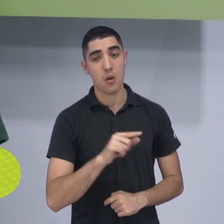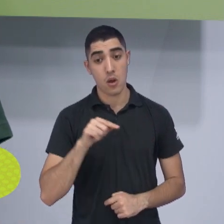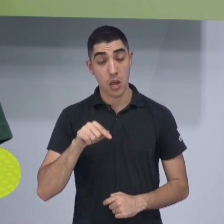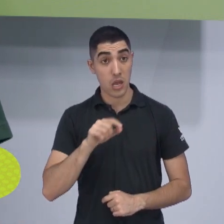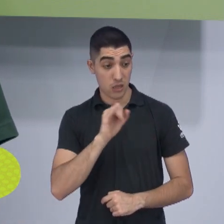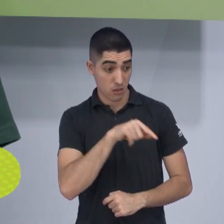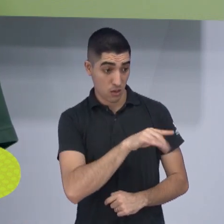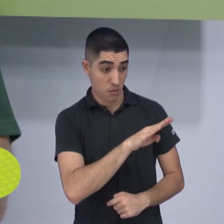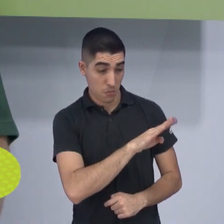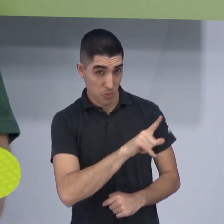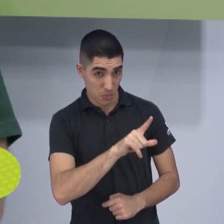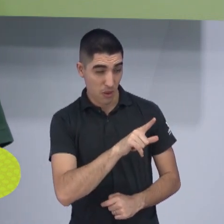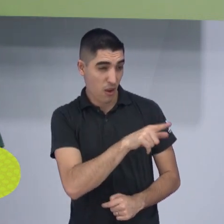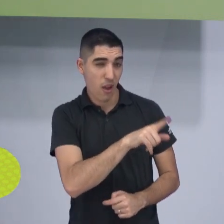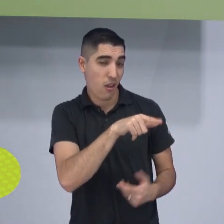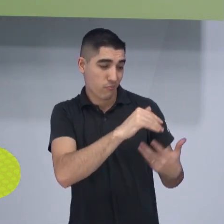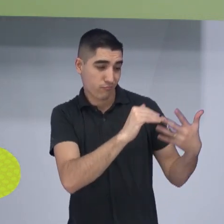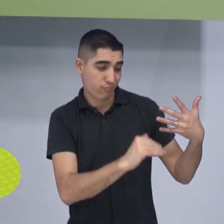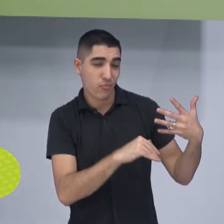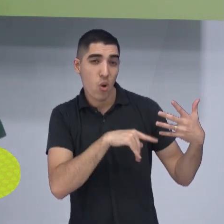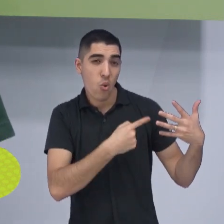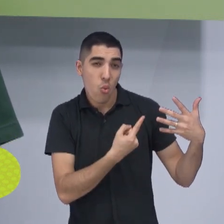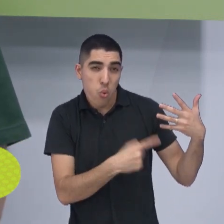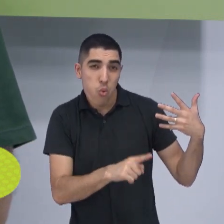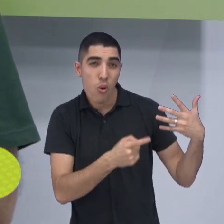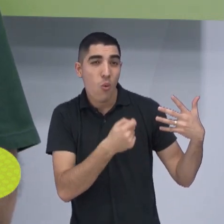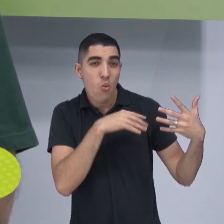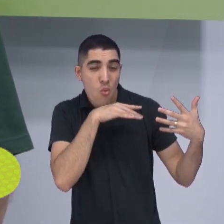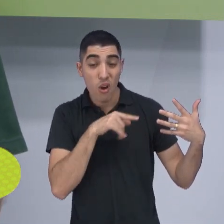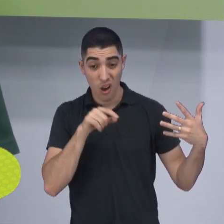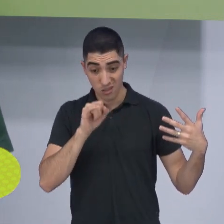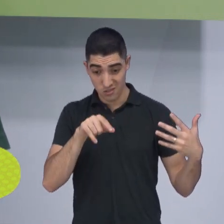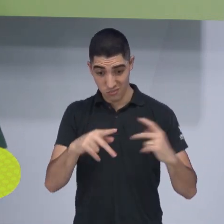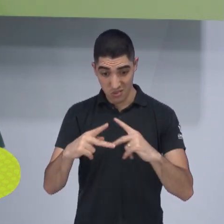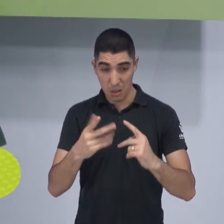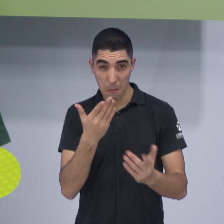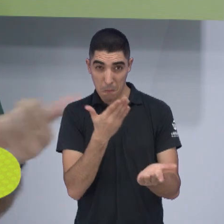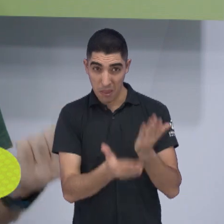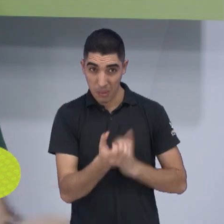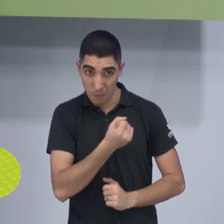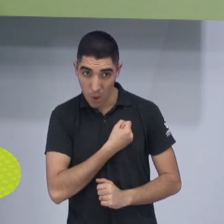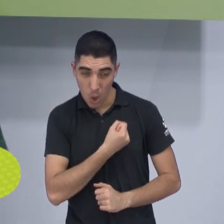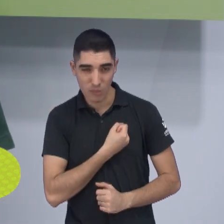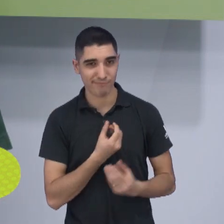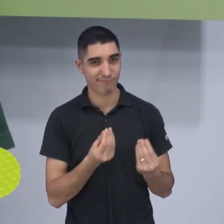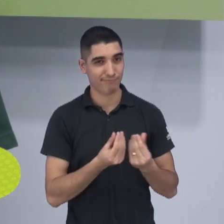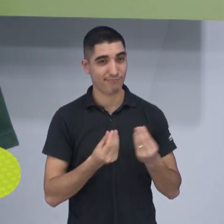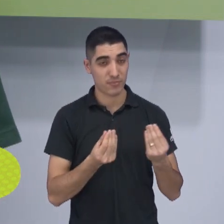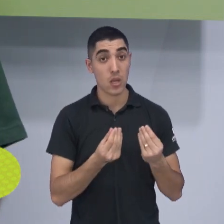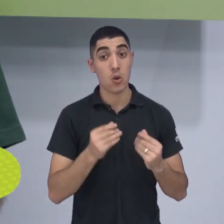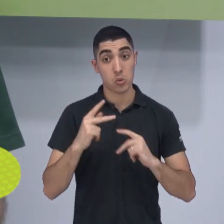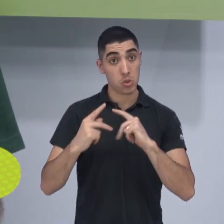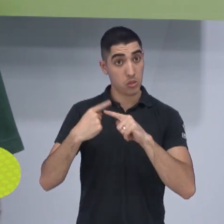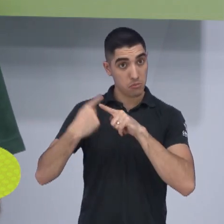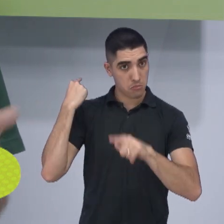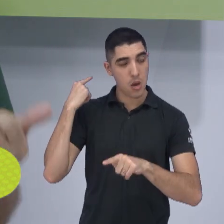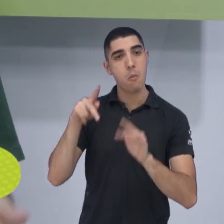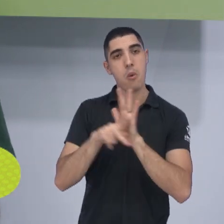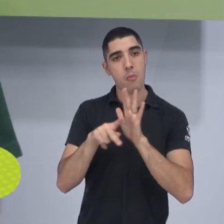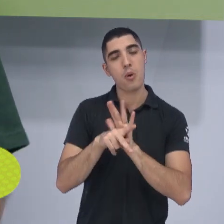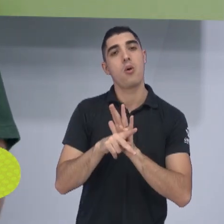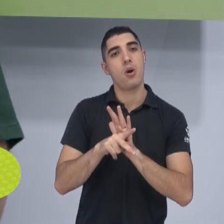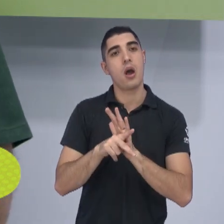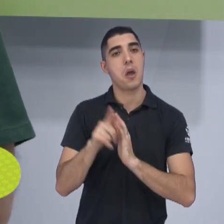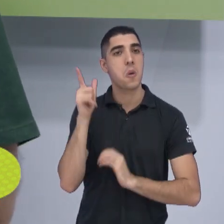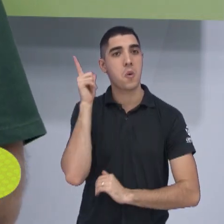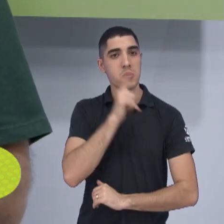Blumenau podem se complicar na classificação. Então o São José jogou bem contra o Marreco estava invicto,